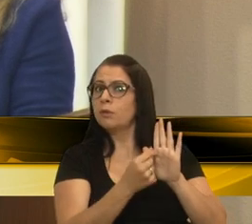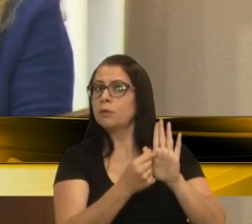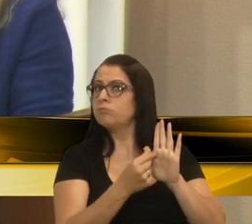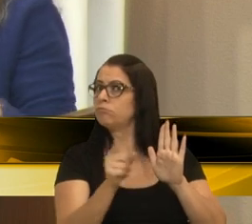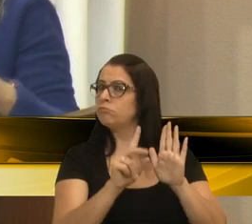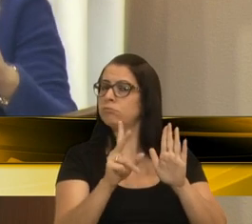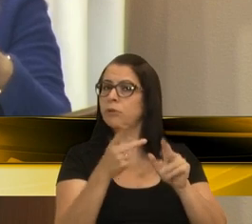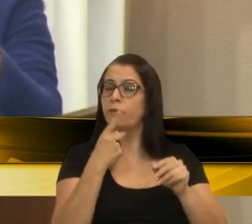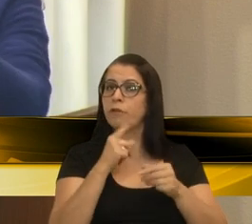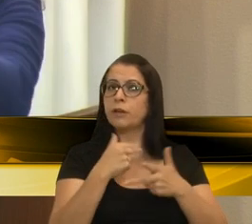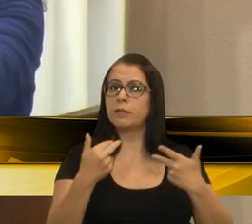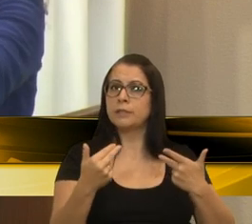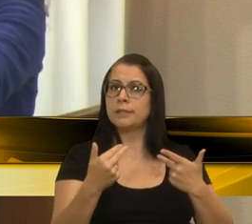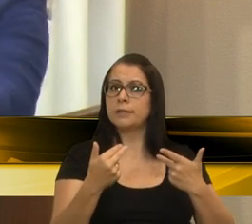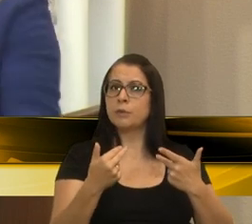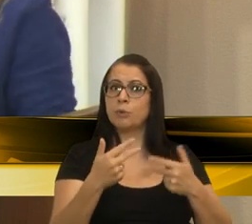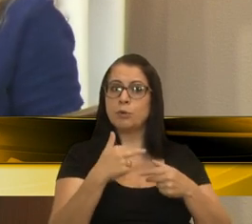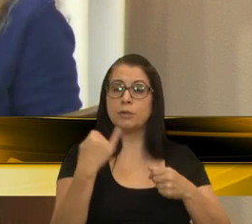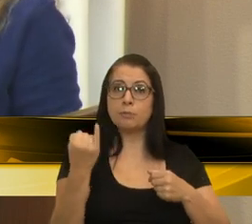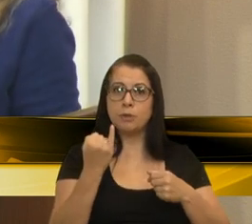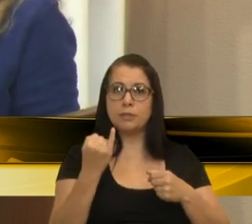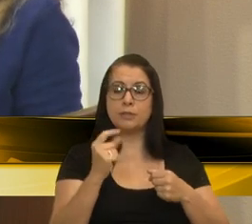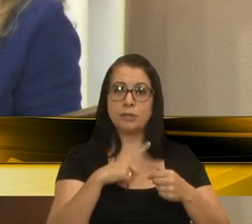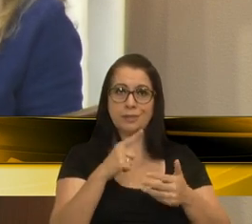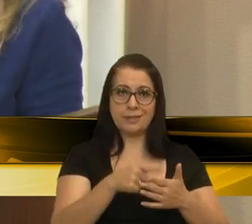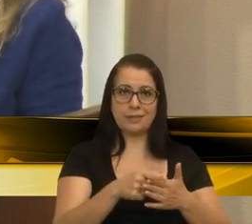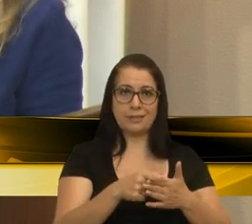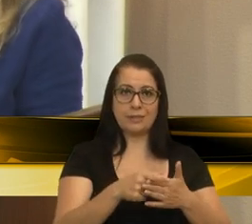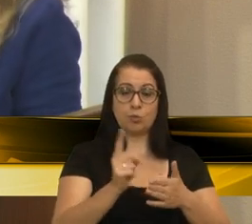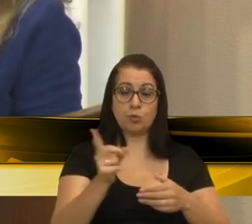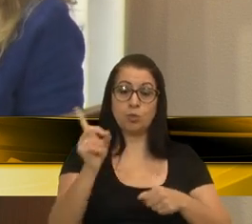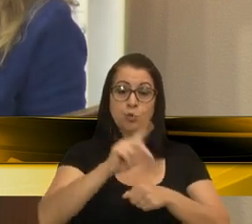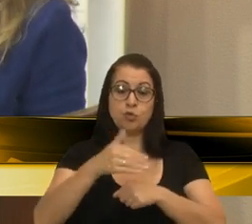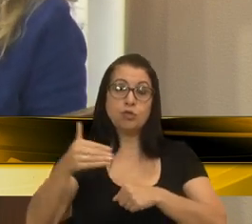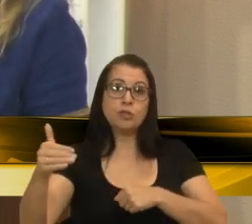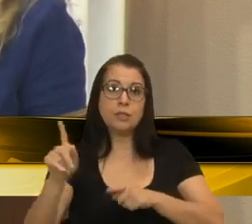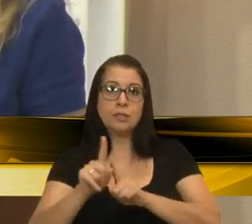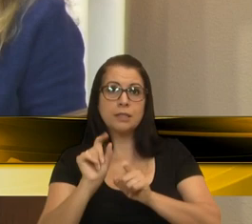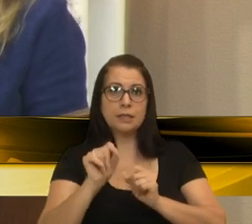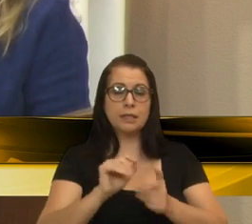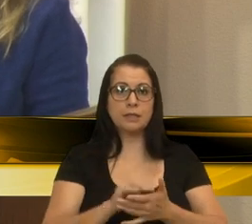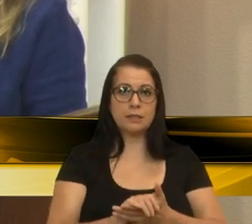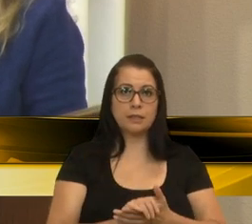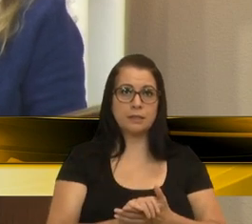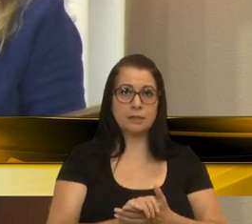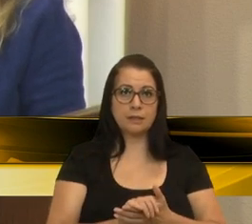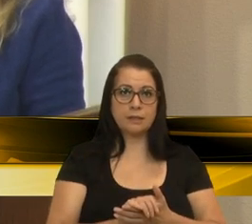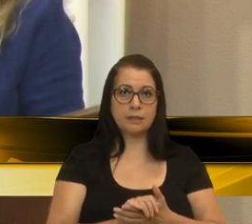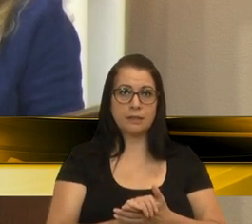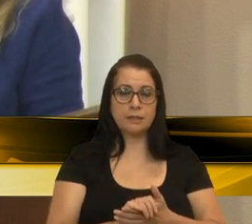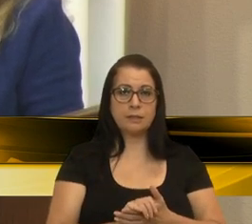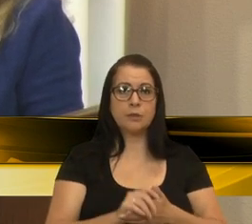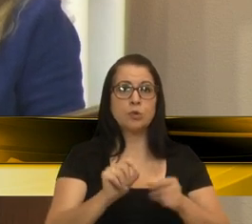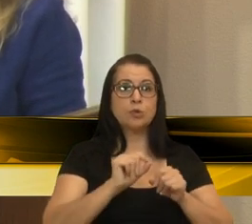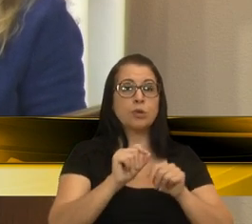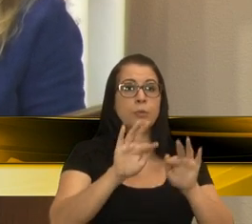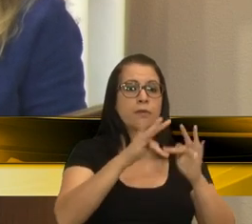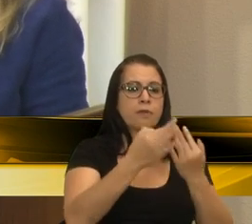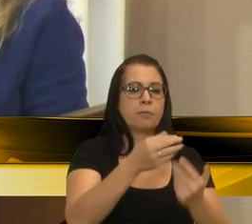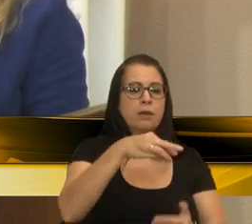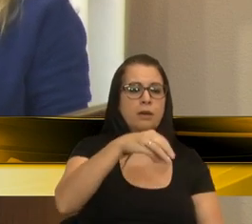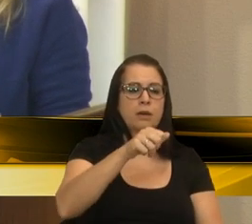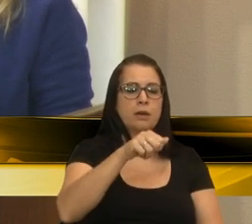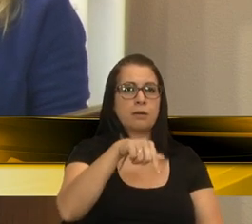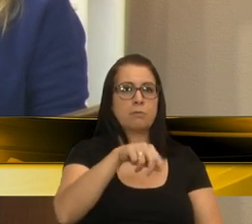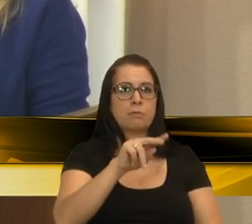não vamos falar de um aspecto iminente, que está para estourar nos próximos dias, que é a questão do caso Manha Bosco. Então, fiz